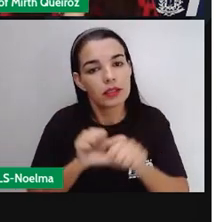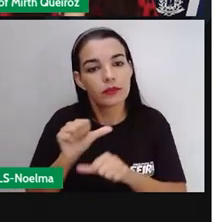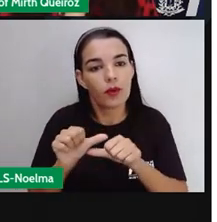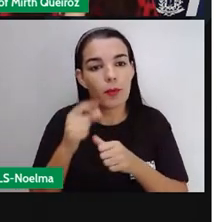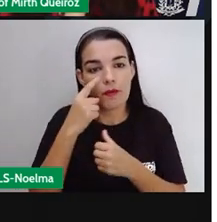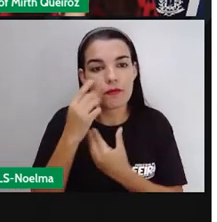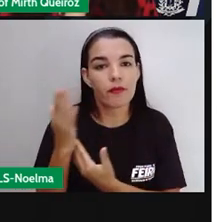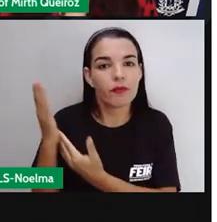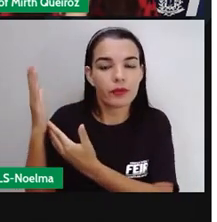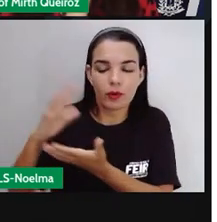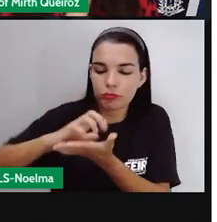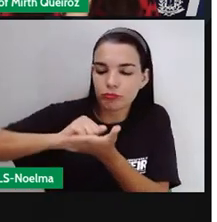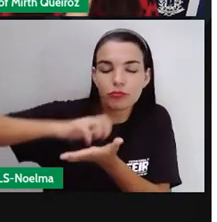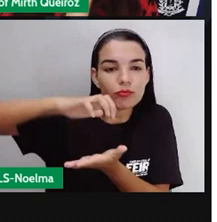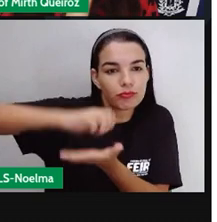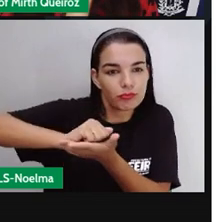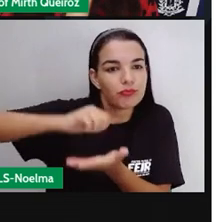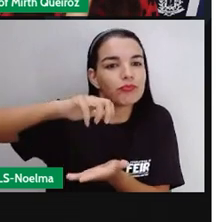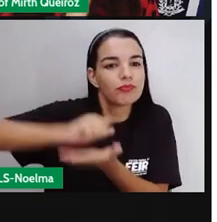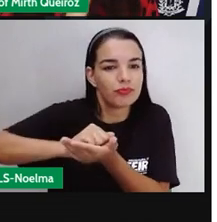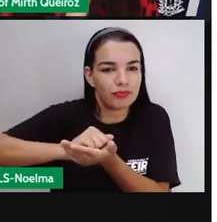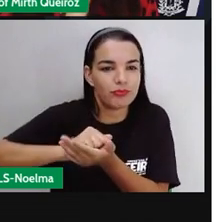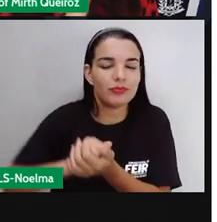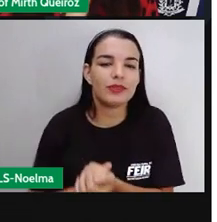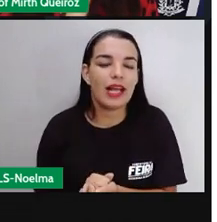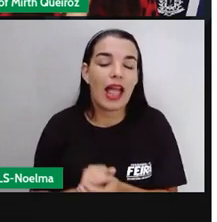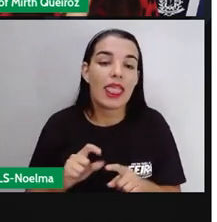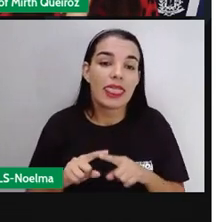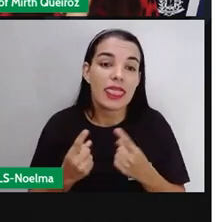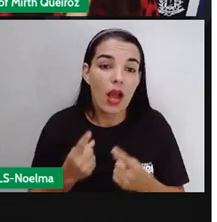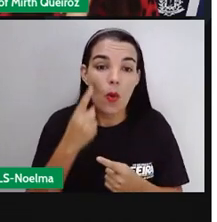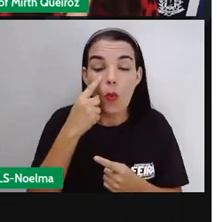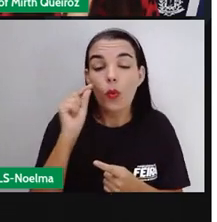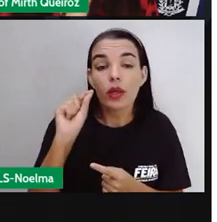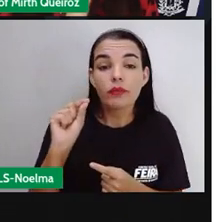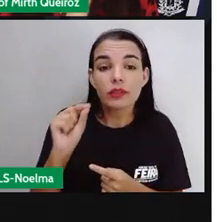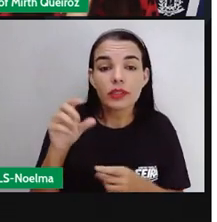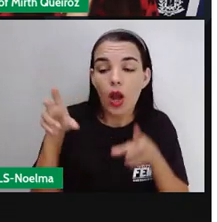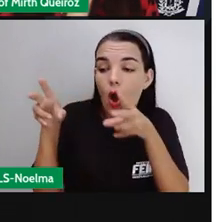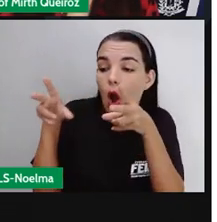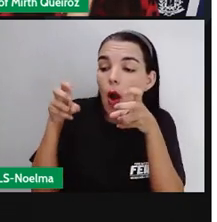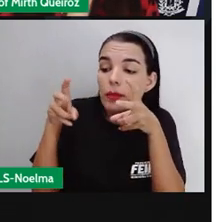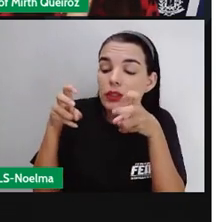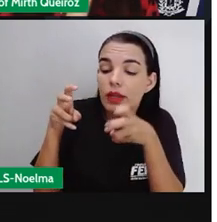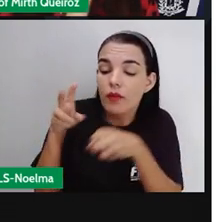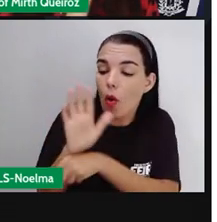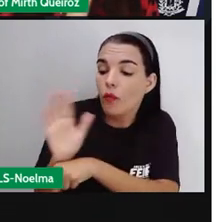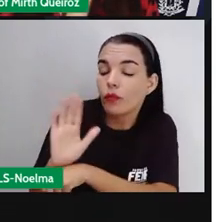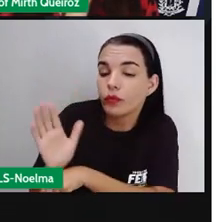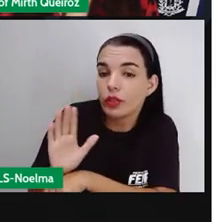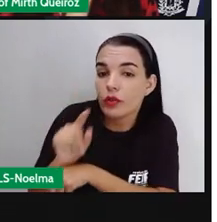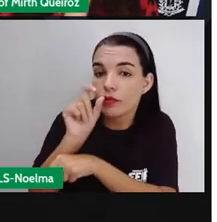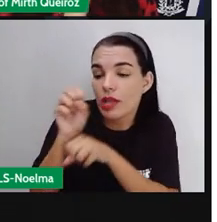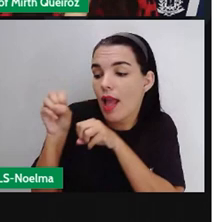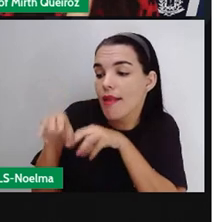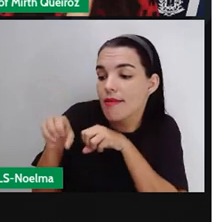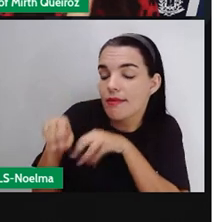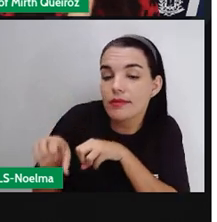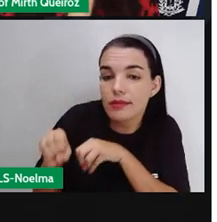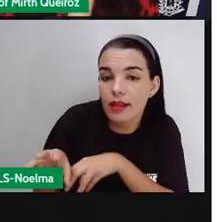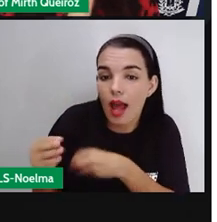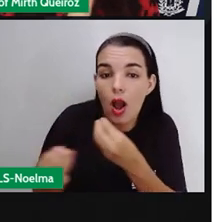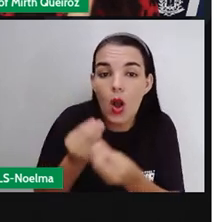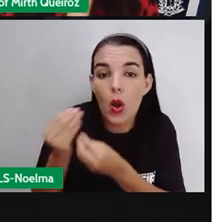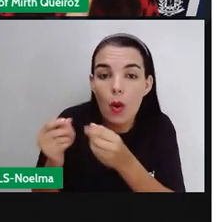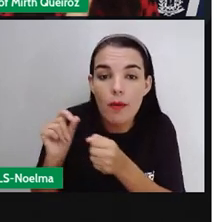aí na produção do slime, né? O que que você observou no vídeo que ensina a fazer